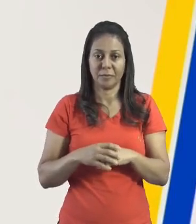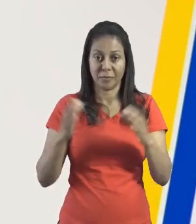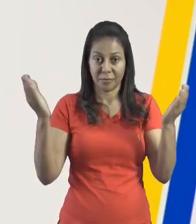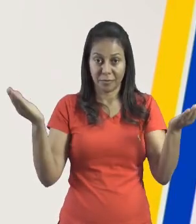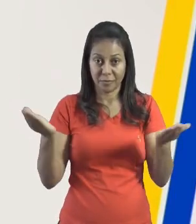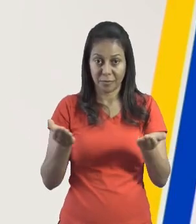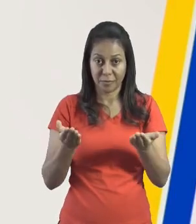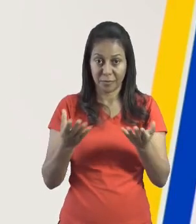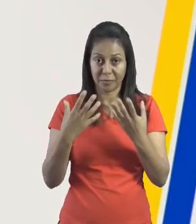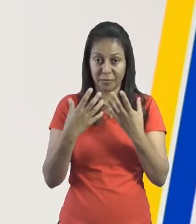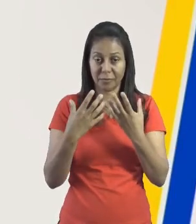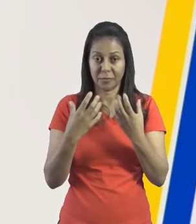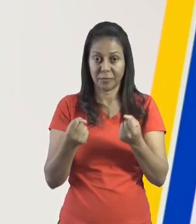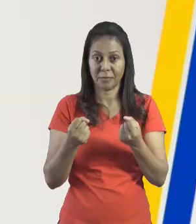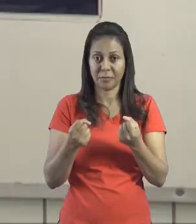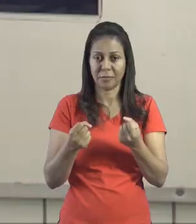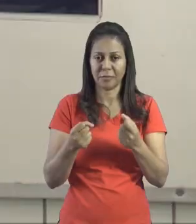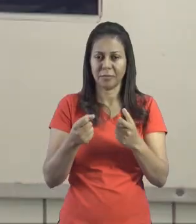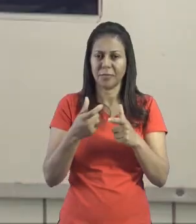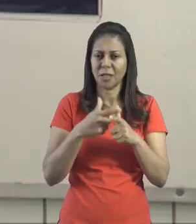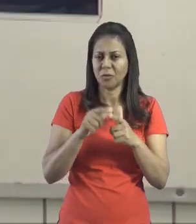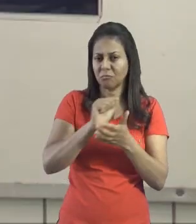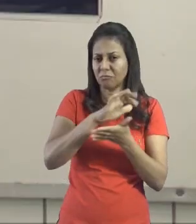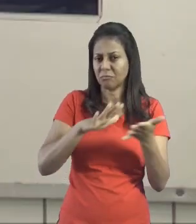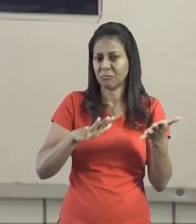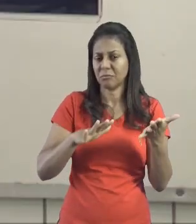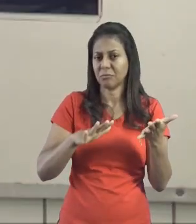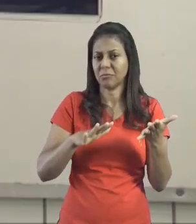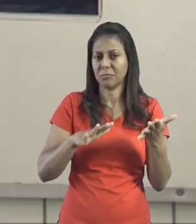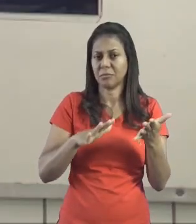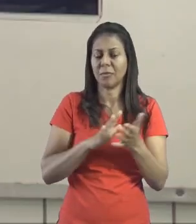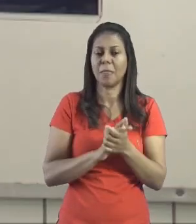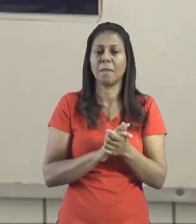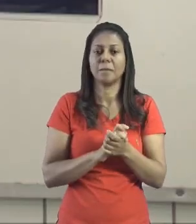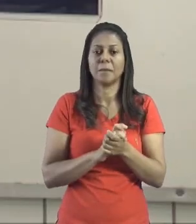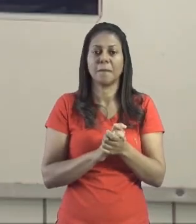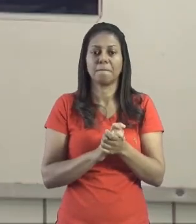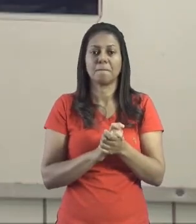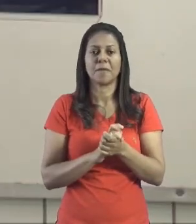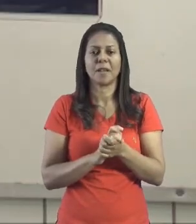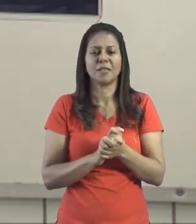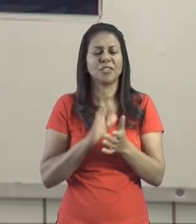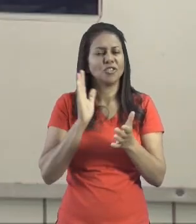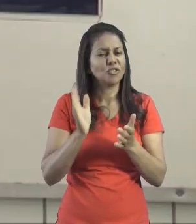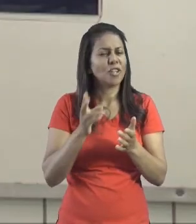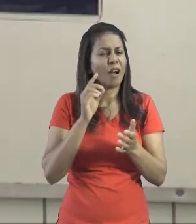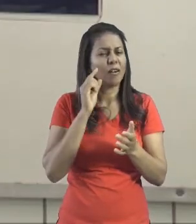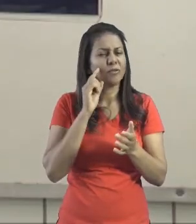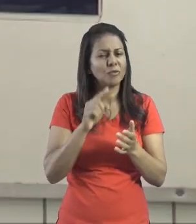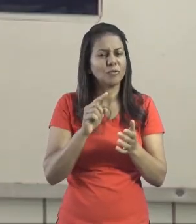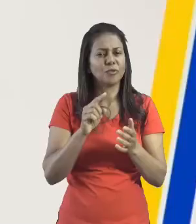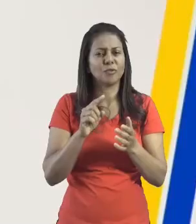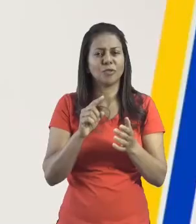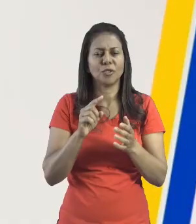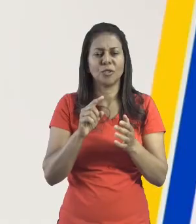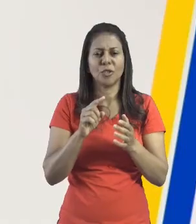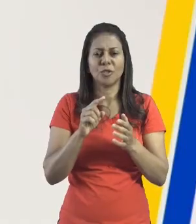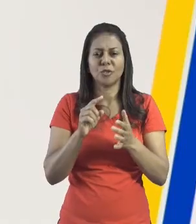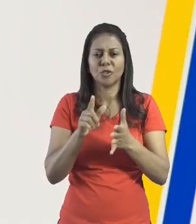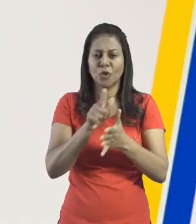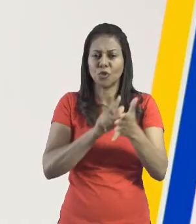Agora, gente, vamos só ver um problemazinho aqui, né? Um probleminha. Você já ouviu falar em geometria